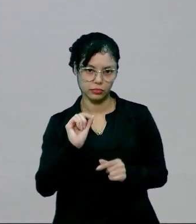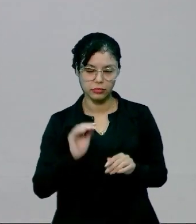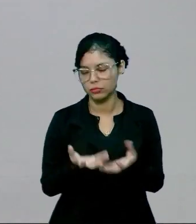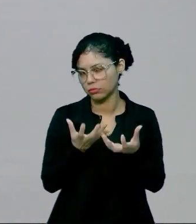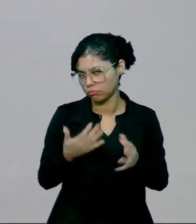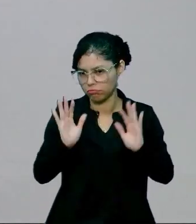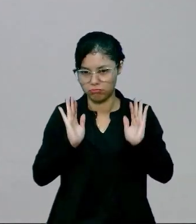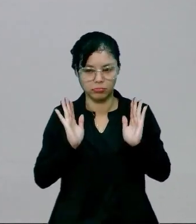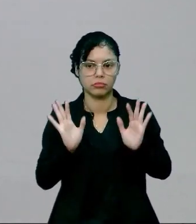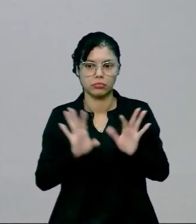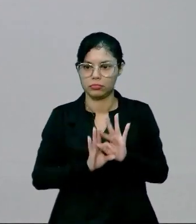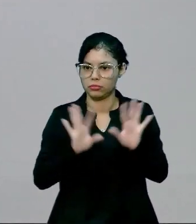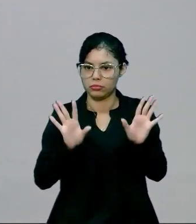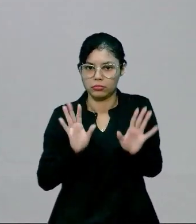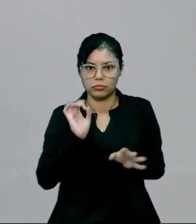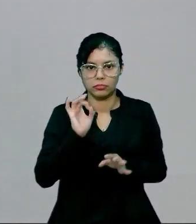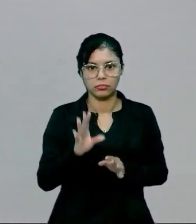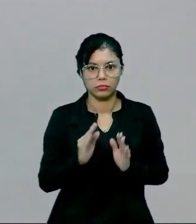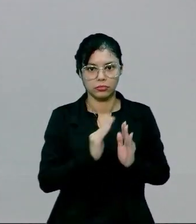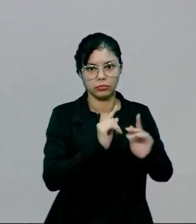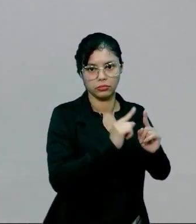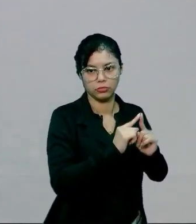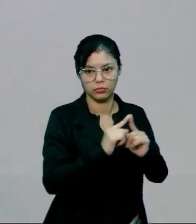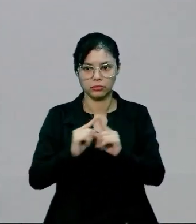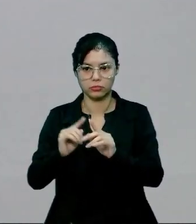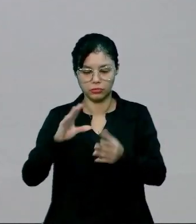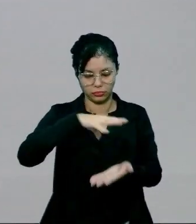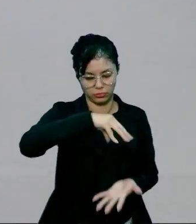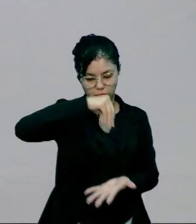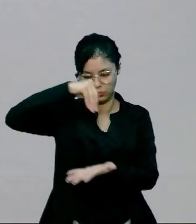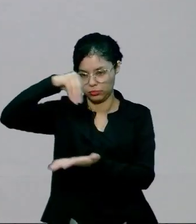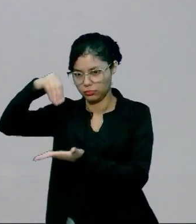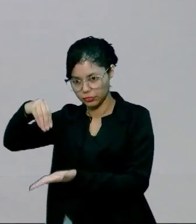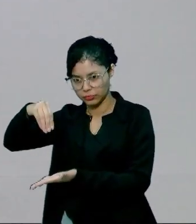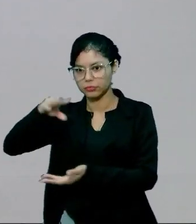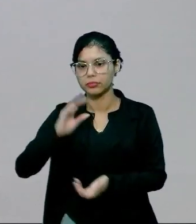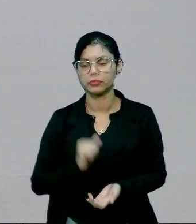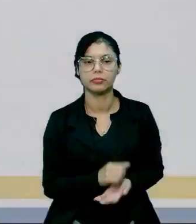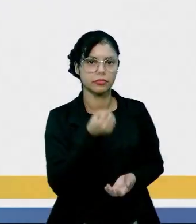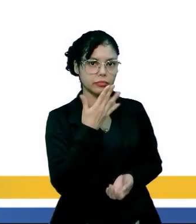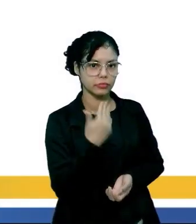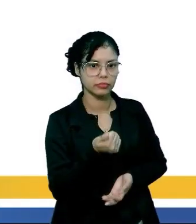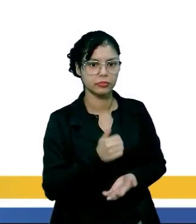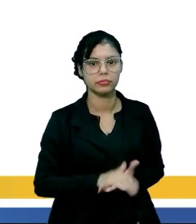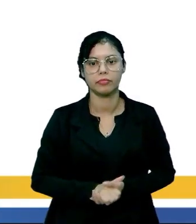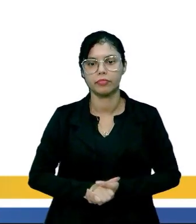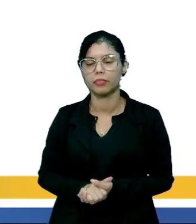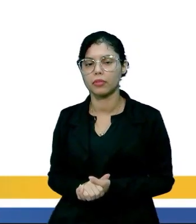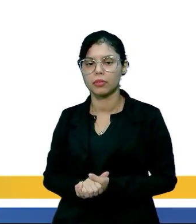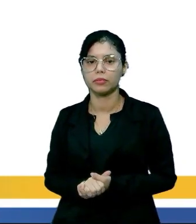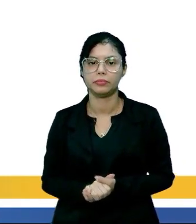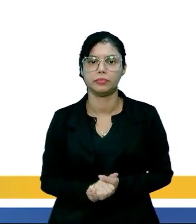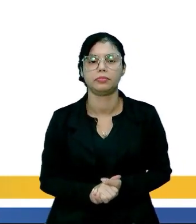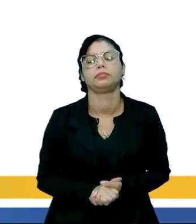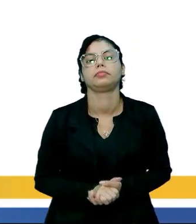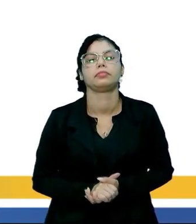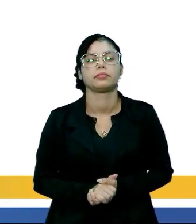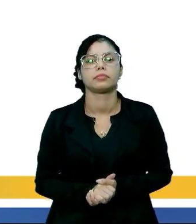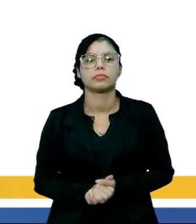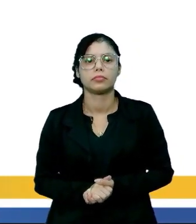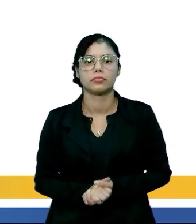queira. Então só tirou. É a representação, tudo bem? Então vejamos,